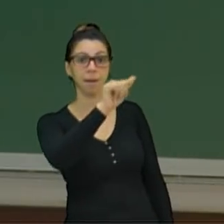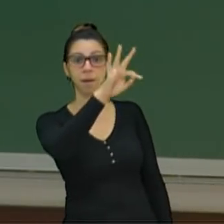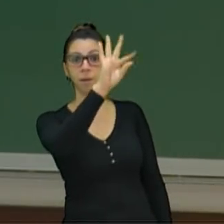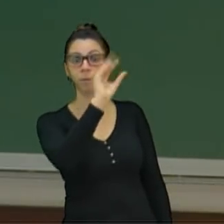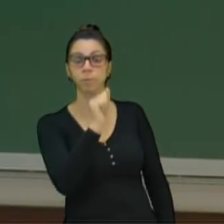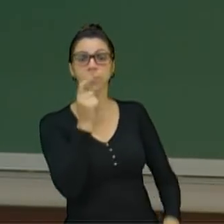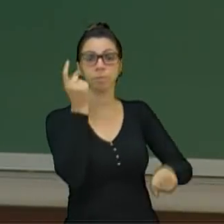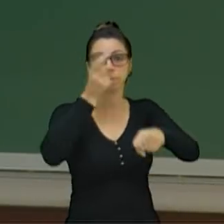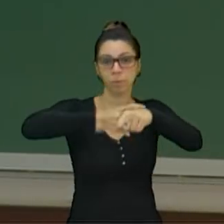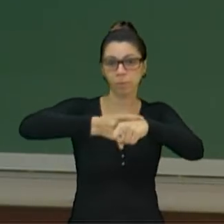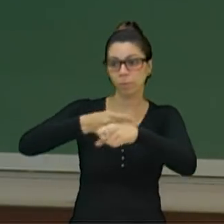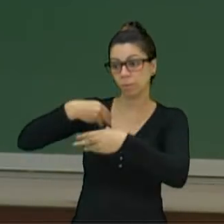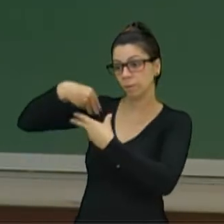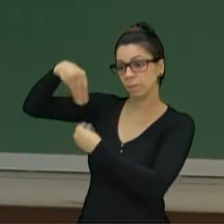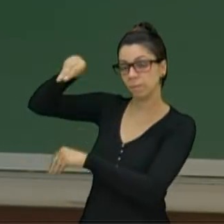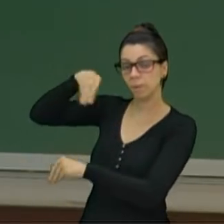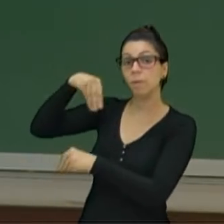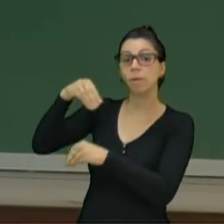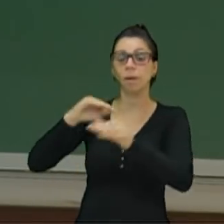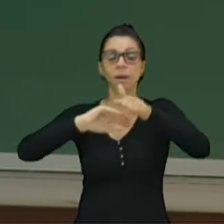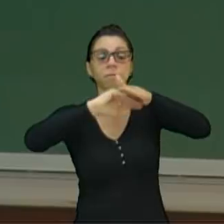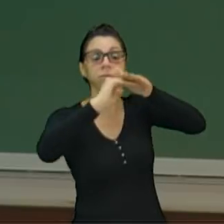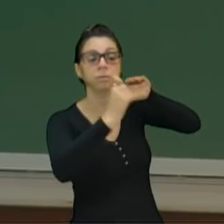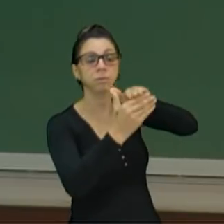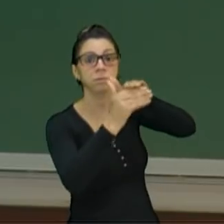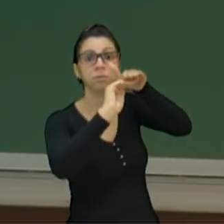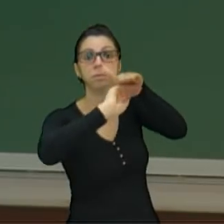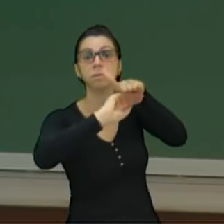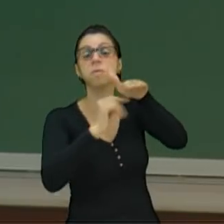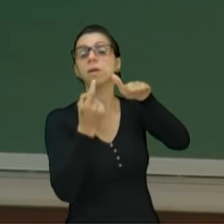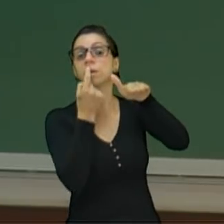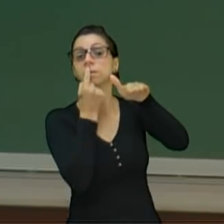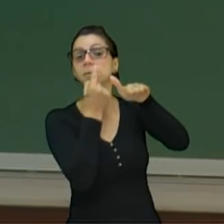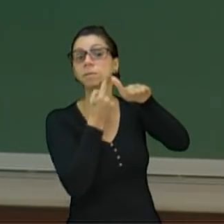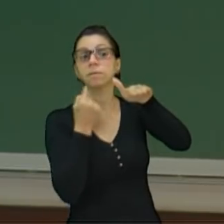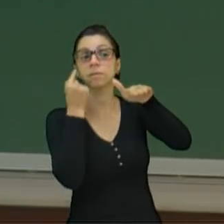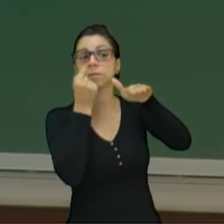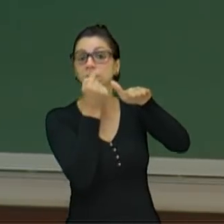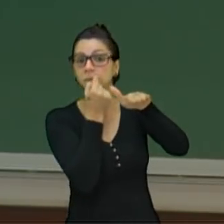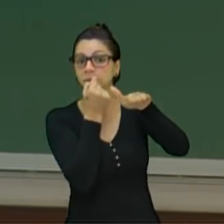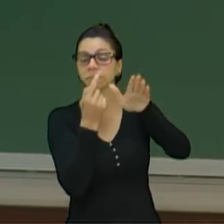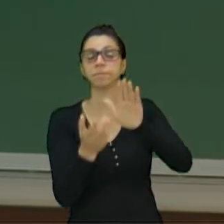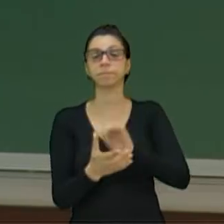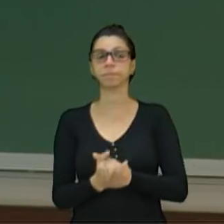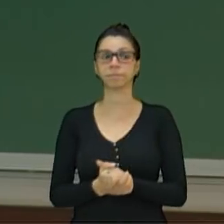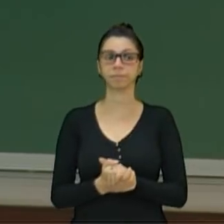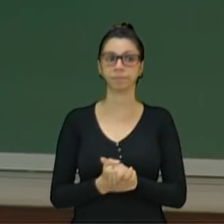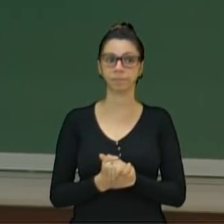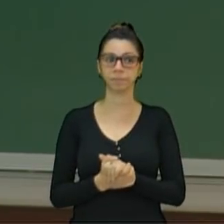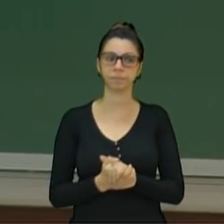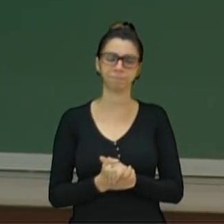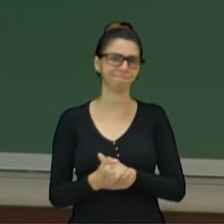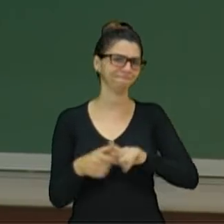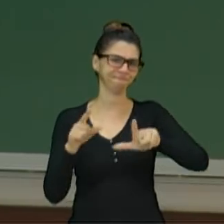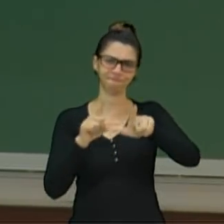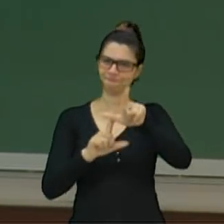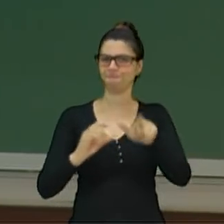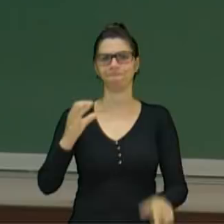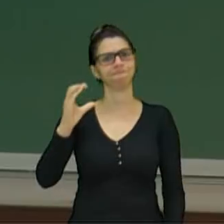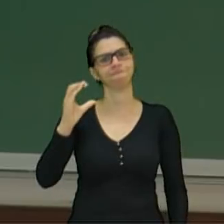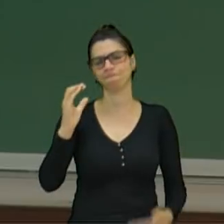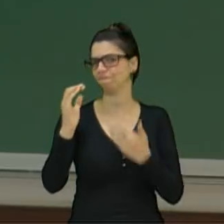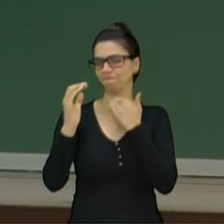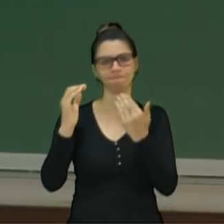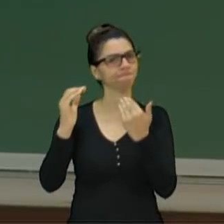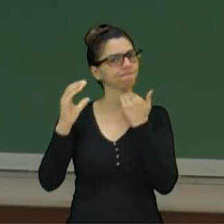palato duro, que são o céu da nossa boca, nós encontramos essa estrutura. Membrana gustativa não